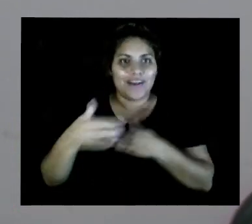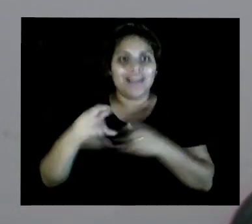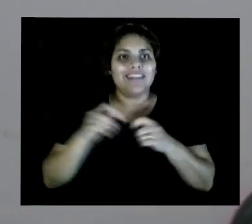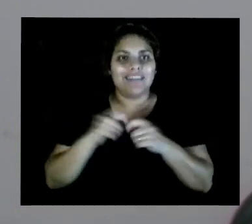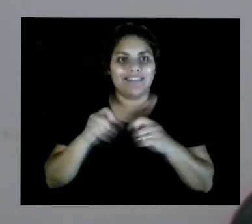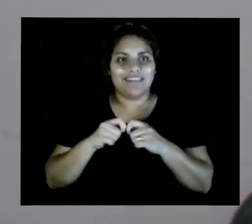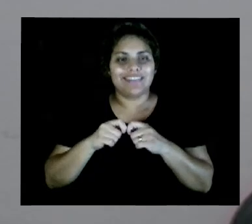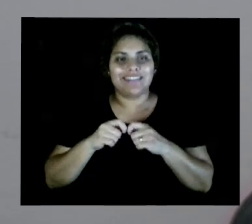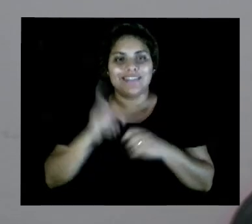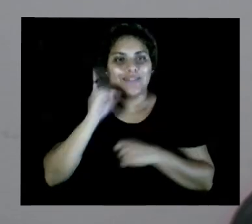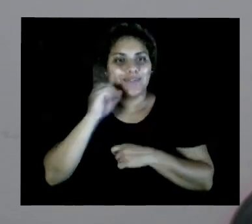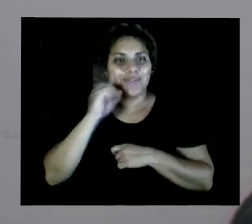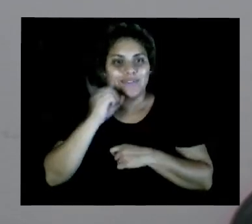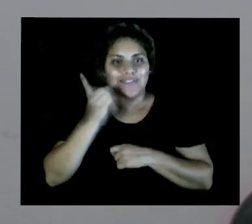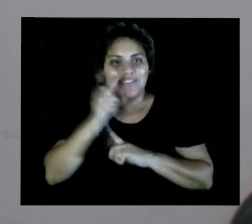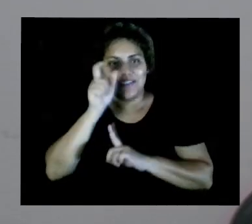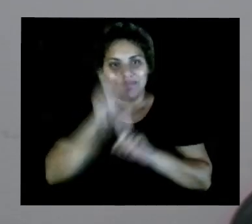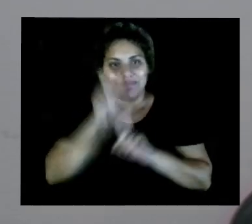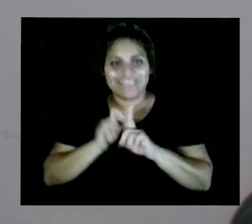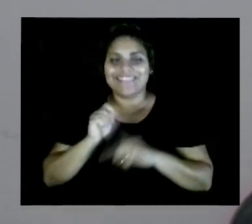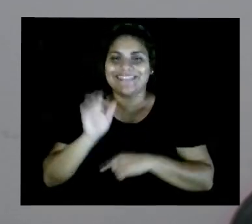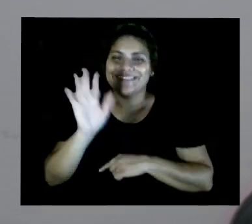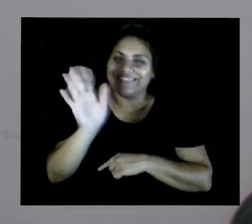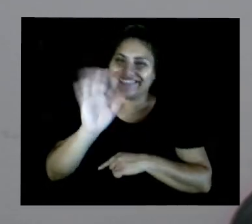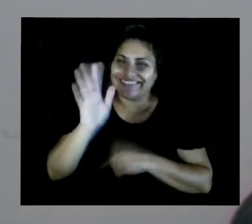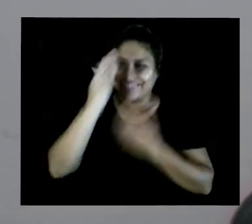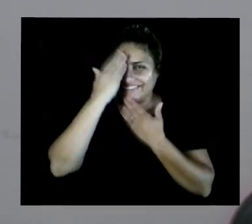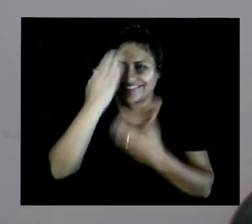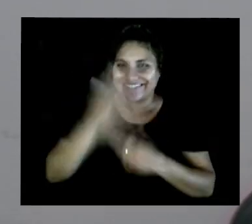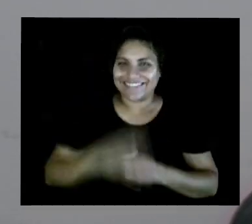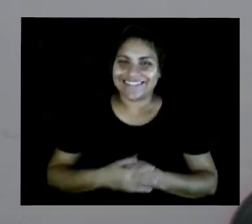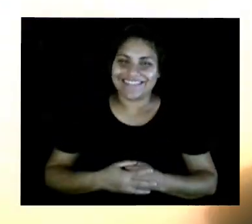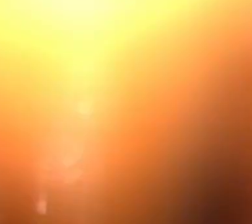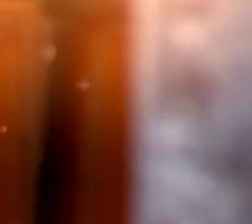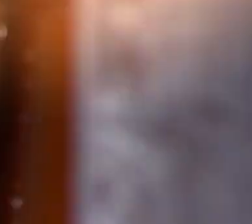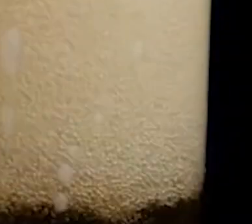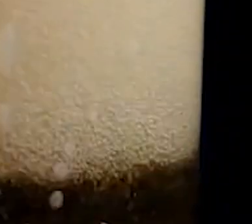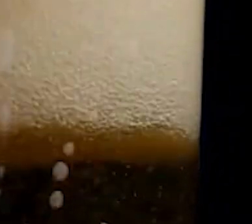vai desempenhar, né, no seu dia a dia de mestre cervejeiro.